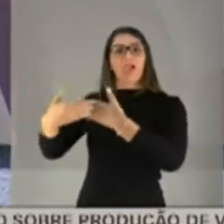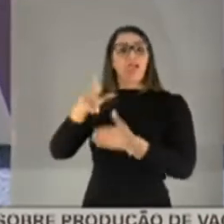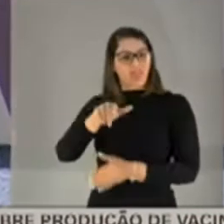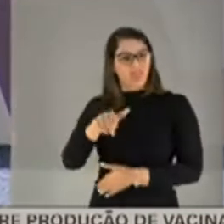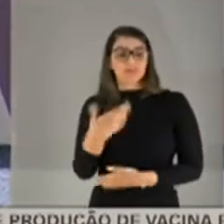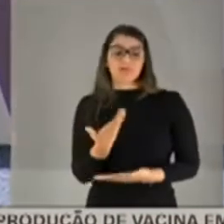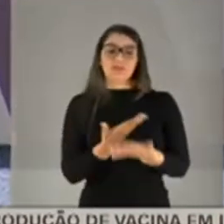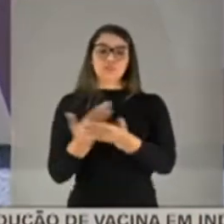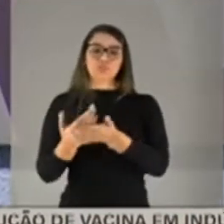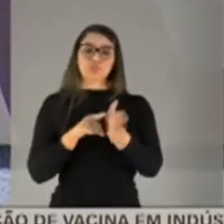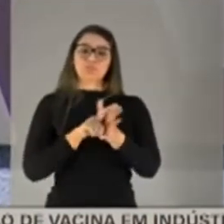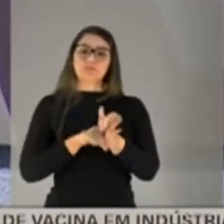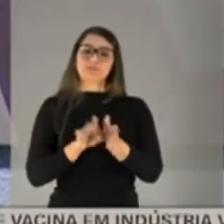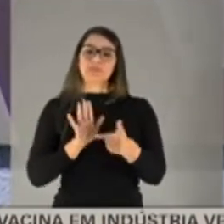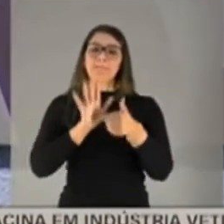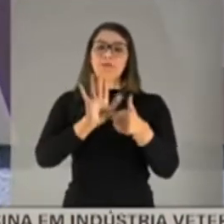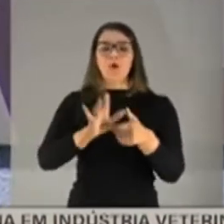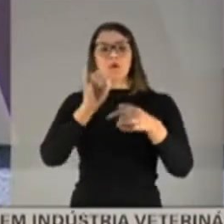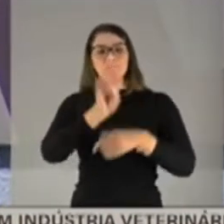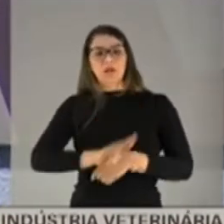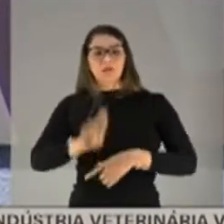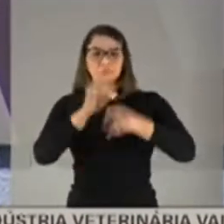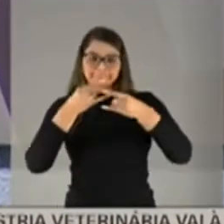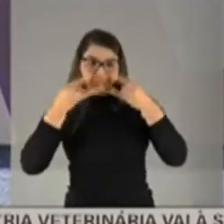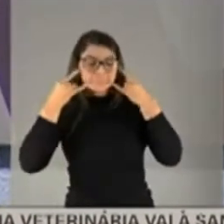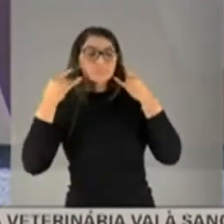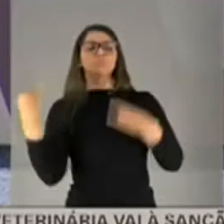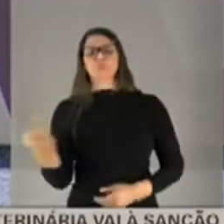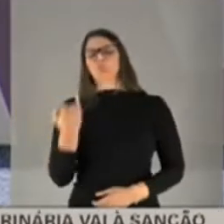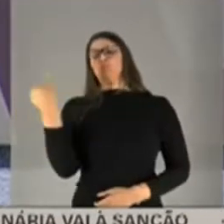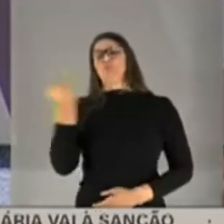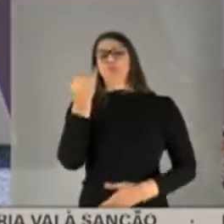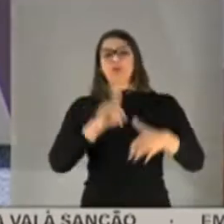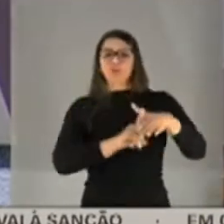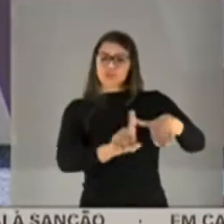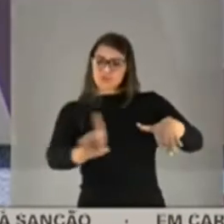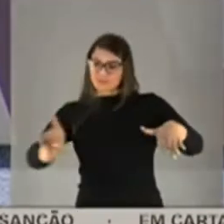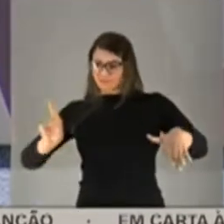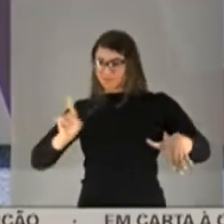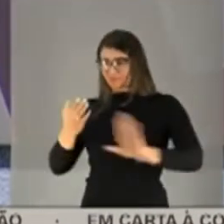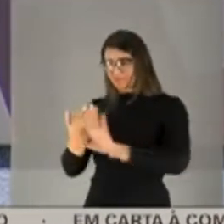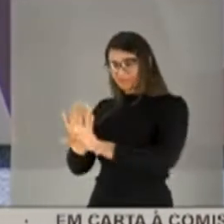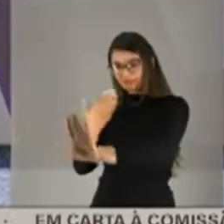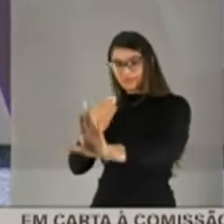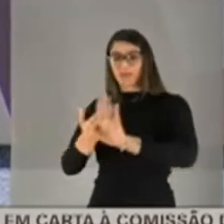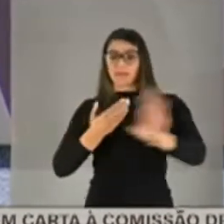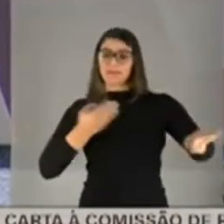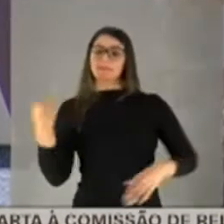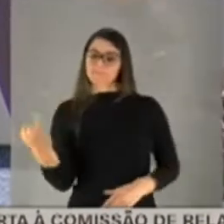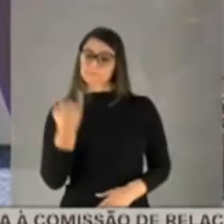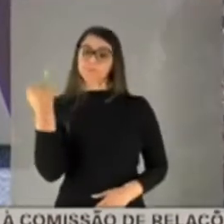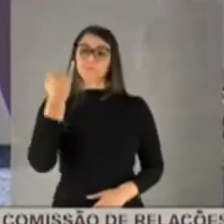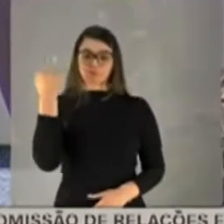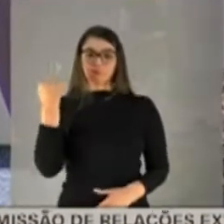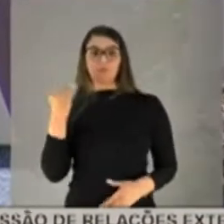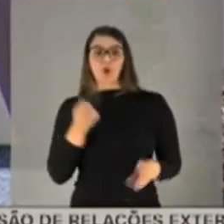comprovam que o uso de máscara é uma alternativa importante, o distanciamento físico, como estamos fazendo aqui, é uma alternativa importante, a